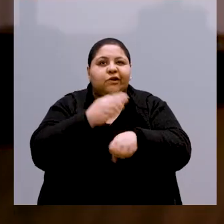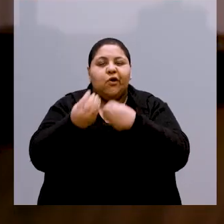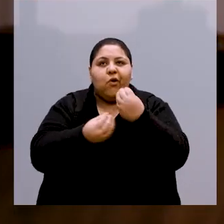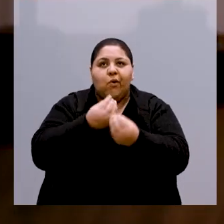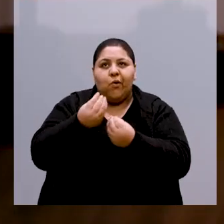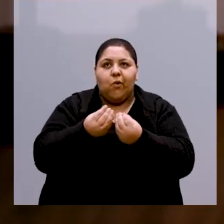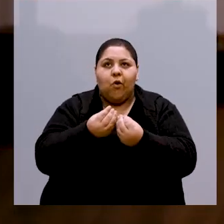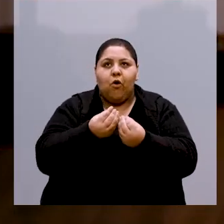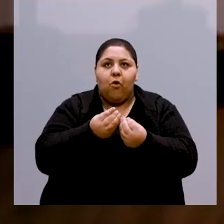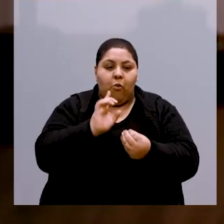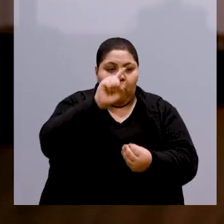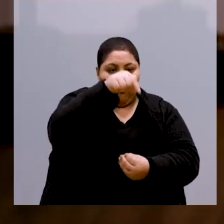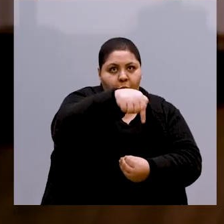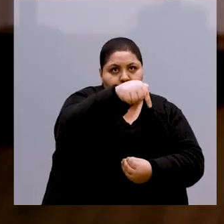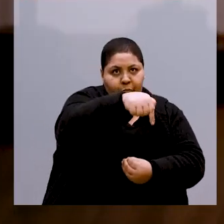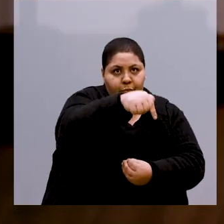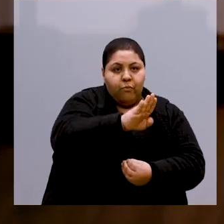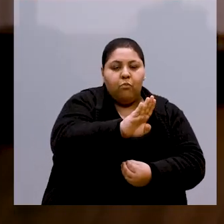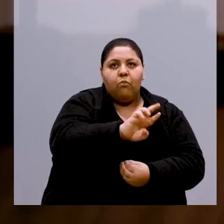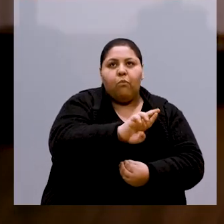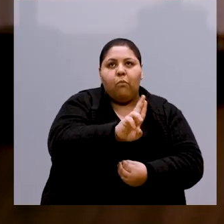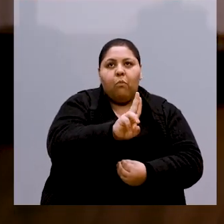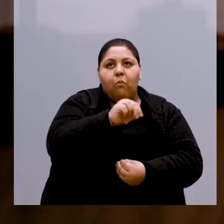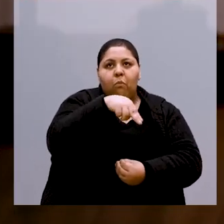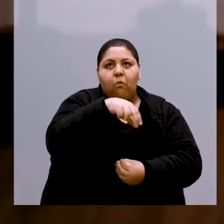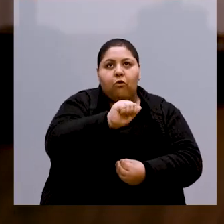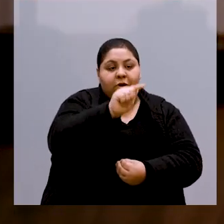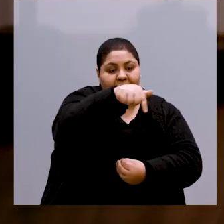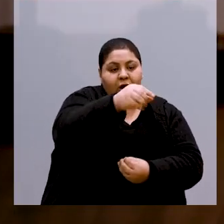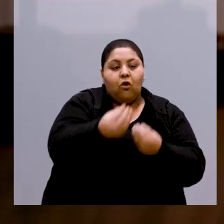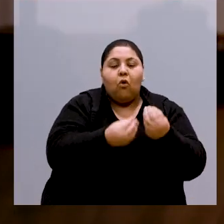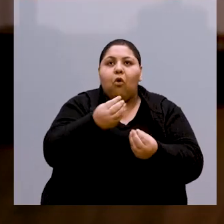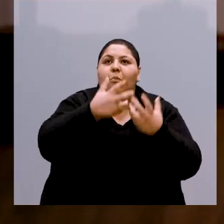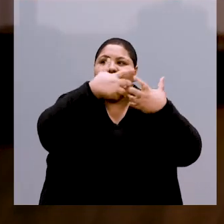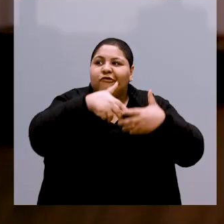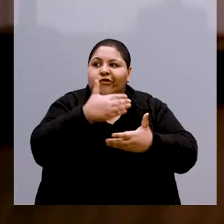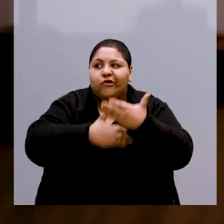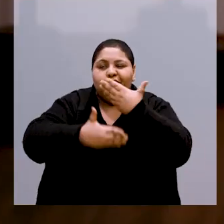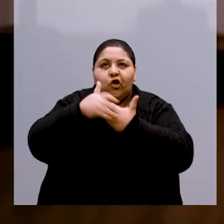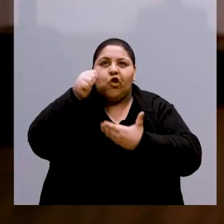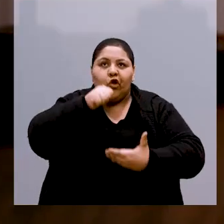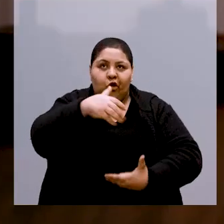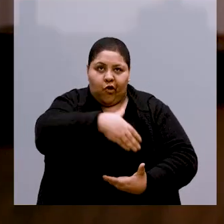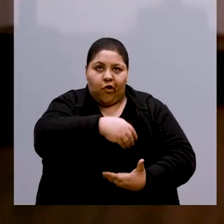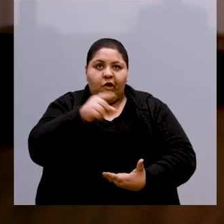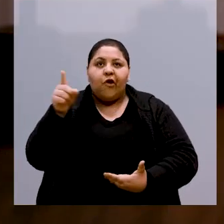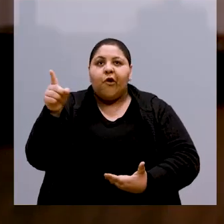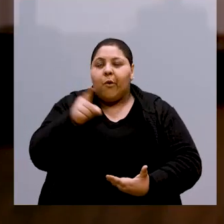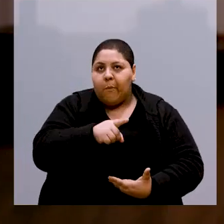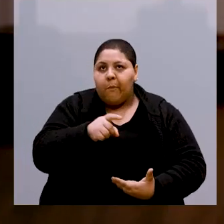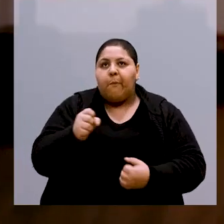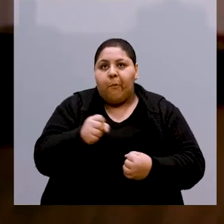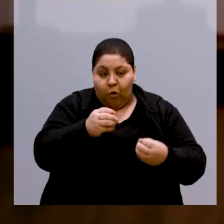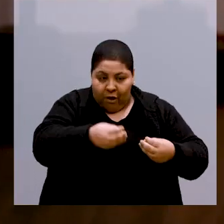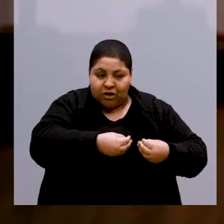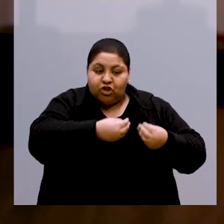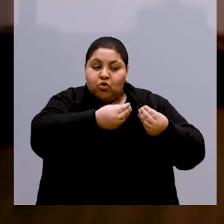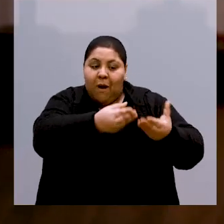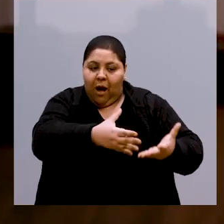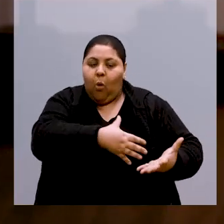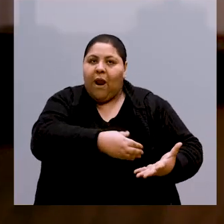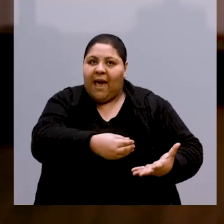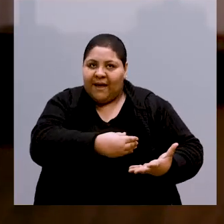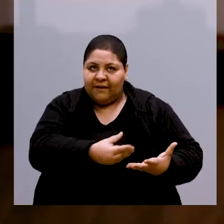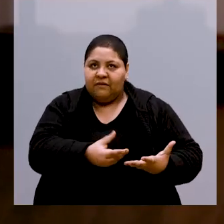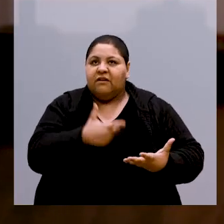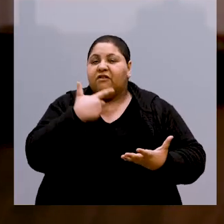Bruna, como a Franciele estava comentando, né, do banco de leite, como que funciona? Toda mulher que amamenta é uma potencial doadora?